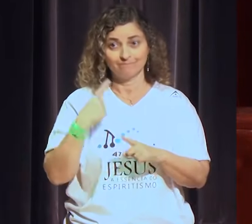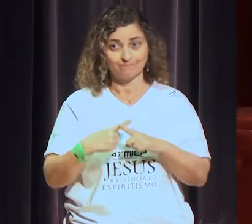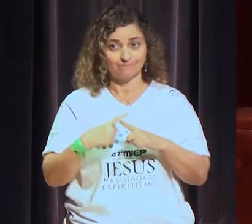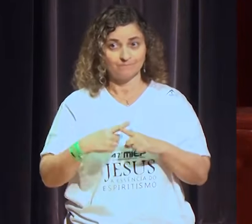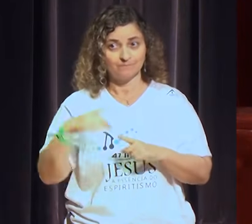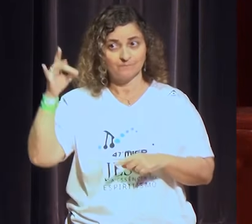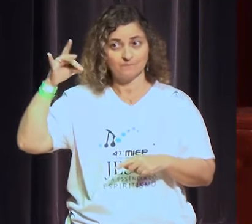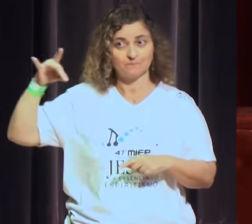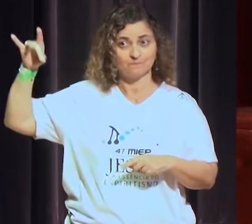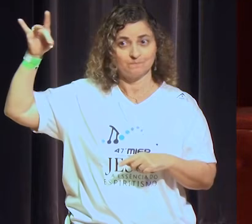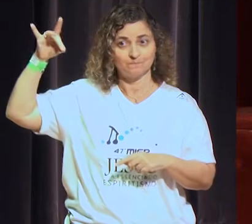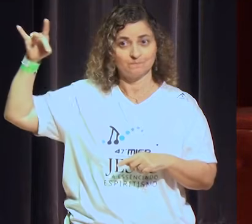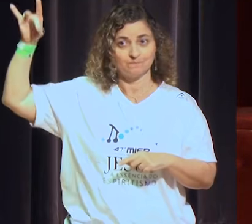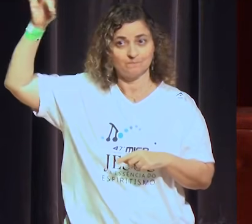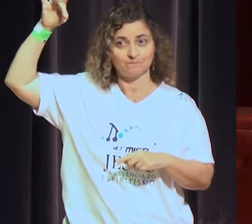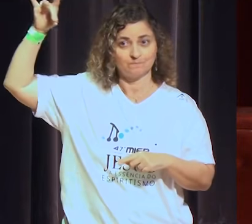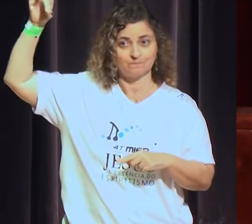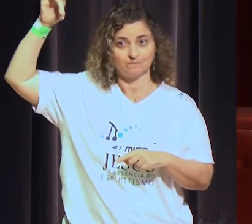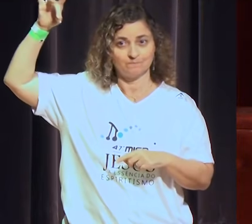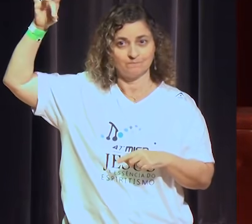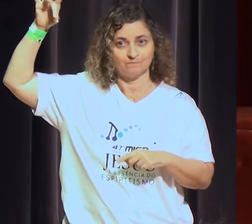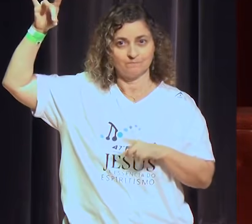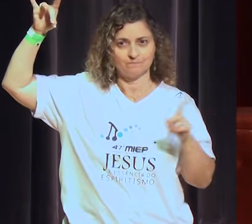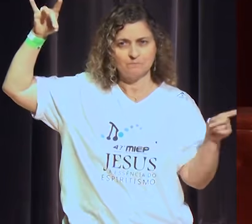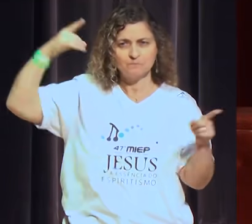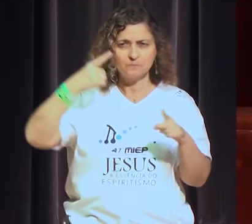É um caso de solução demorada.